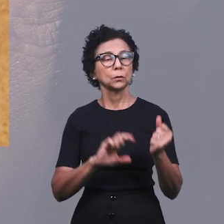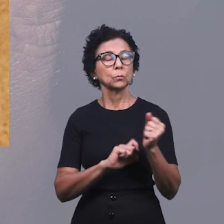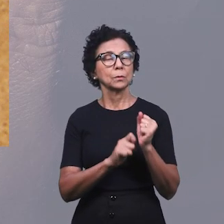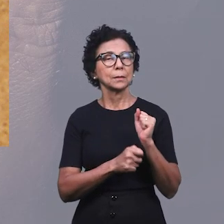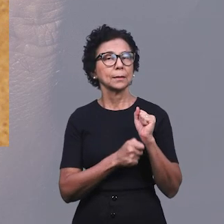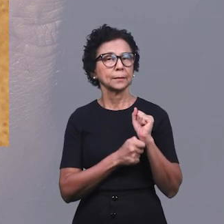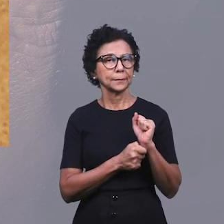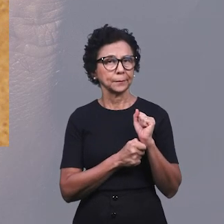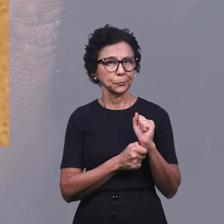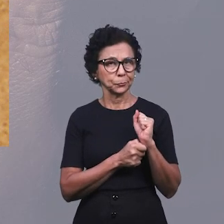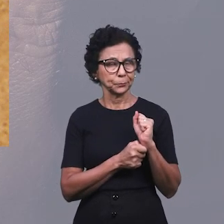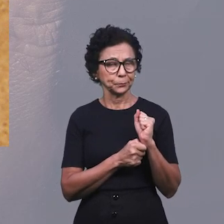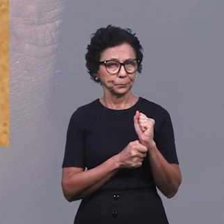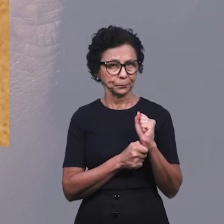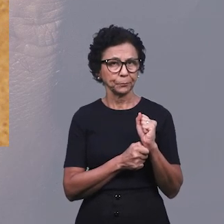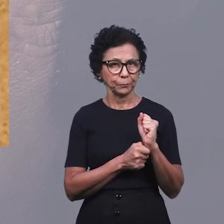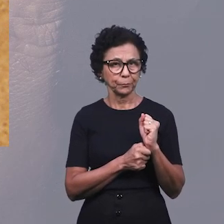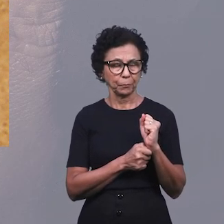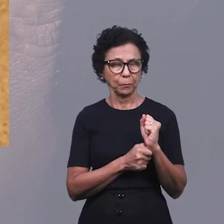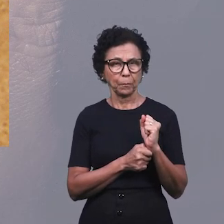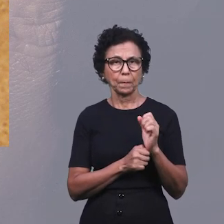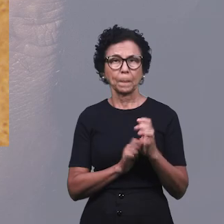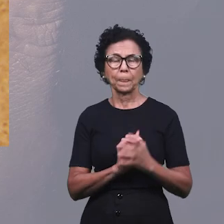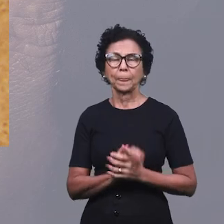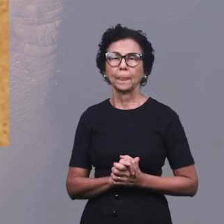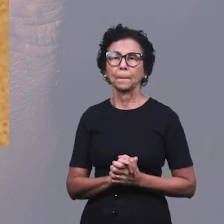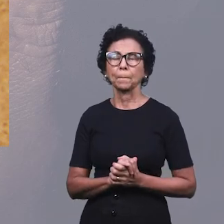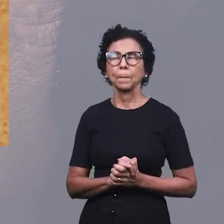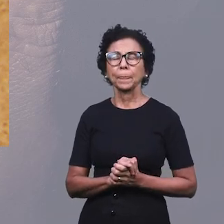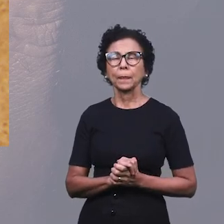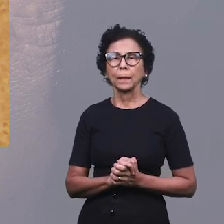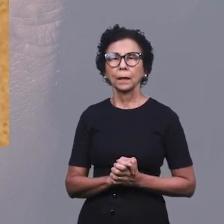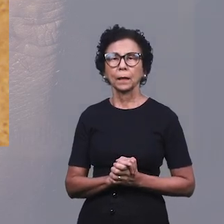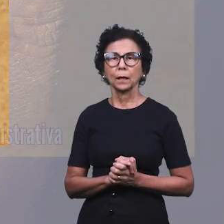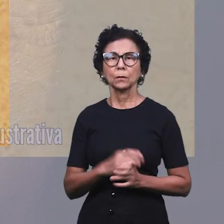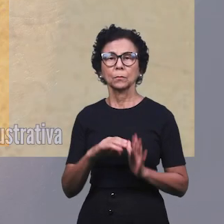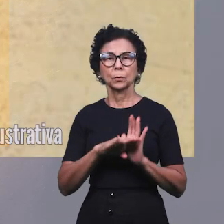quando fizemos, na verdade, a última referência